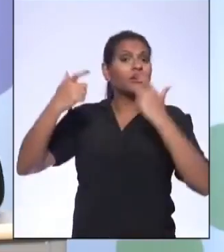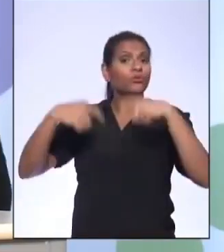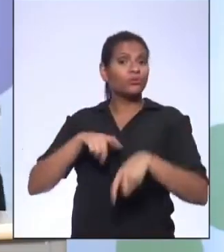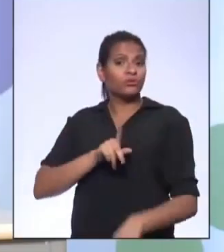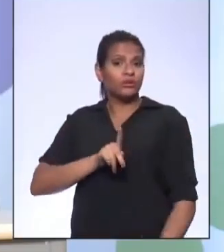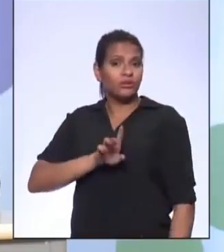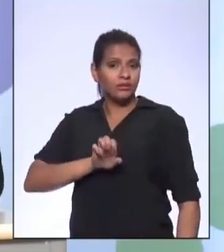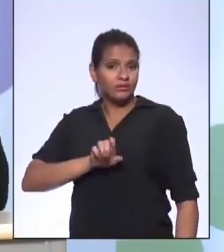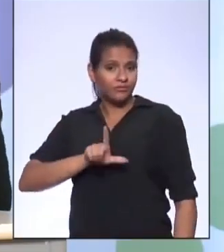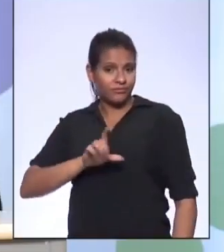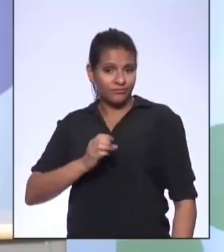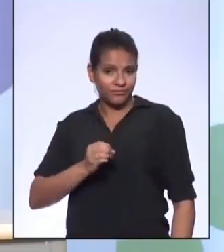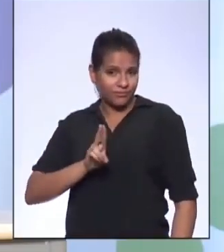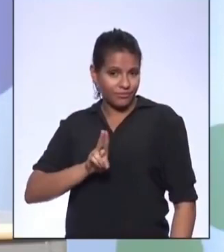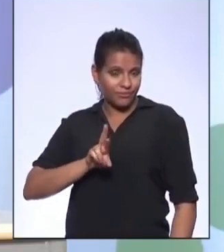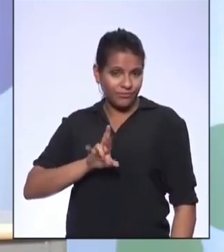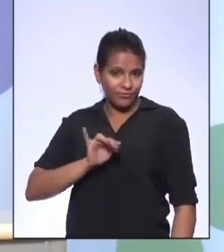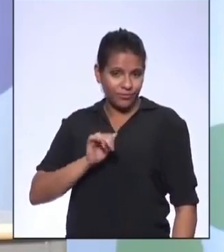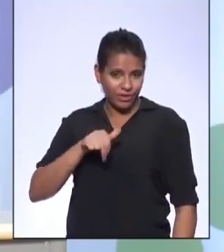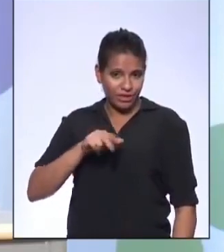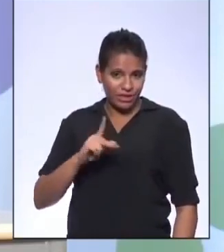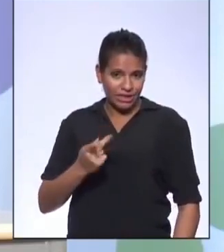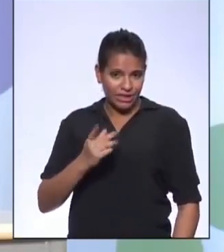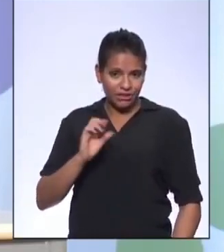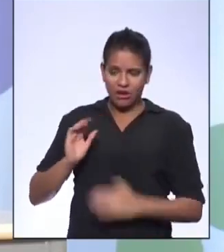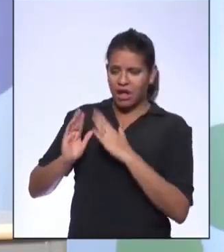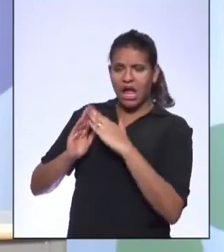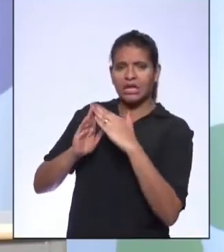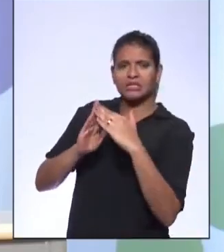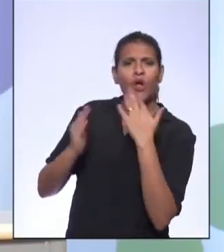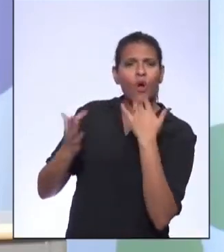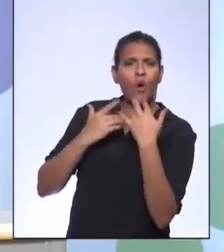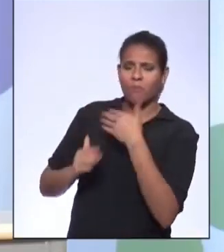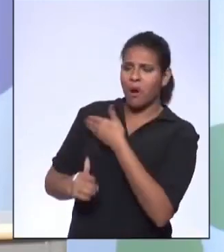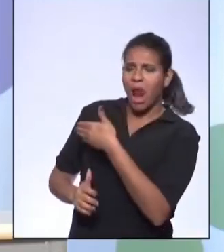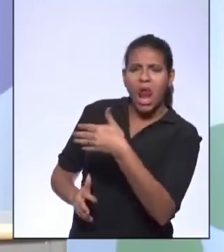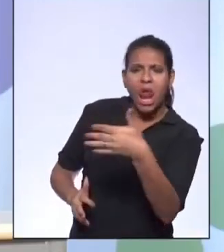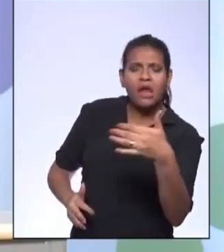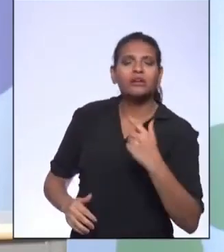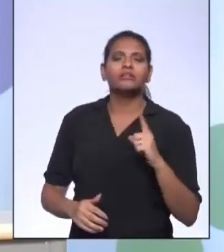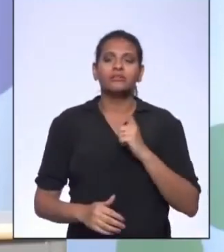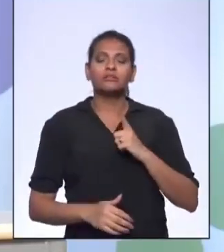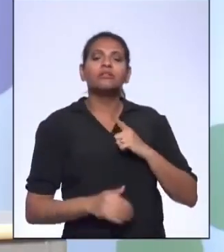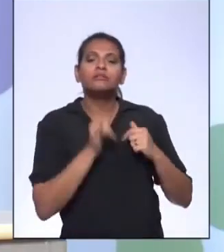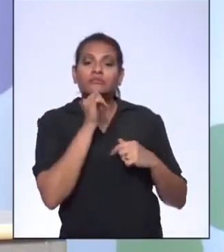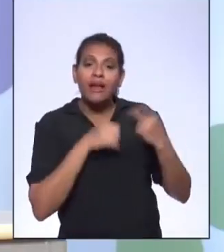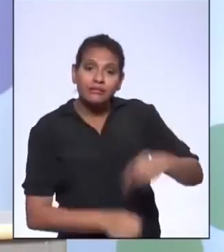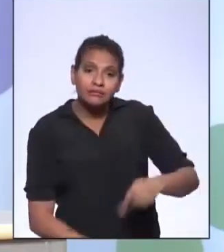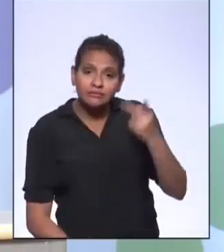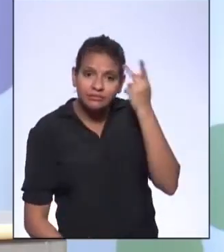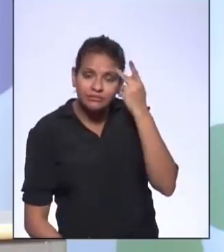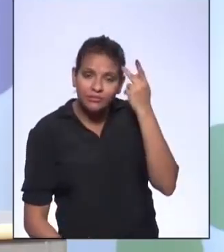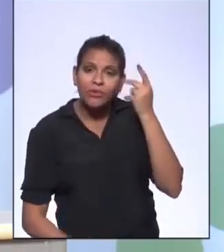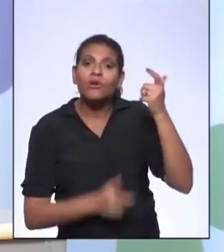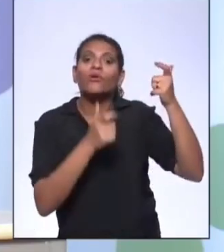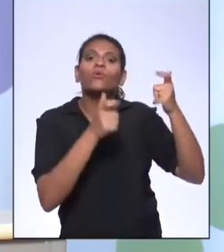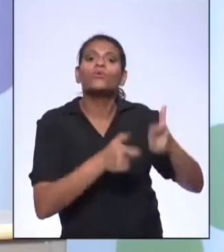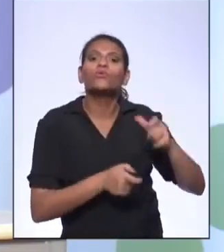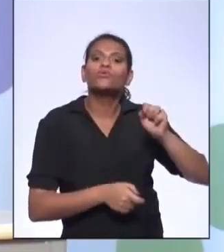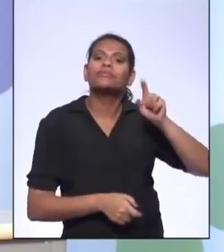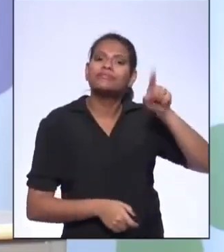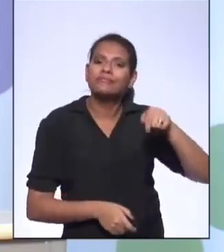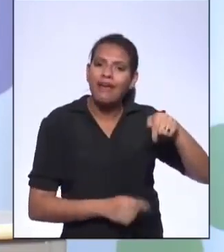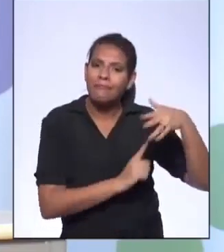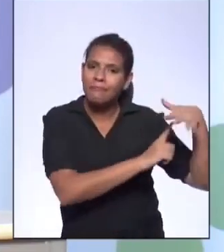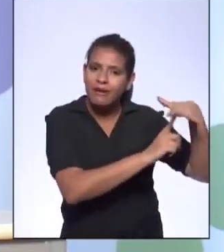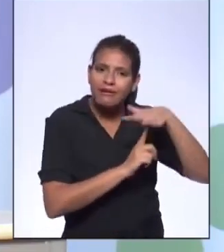alguns prédios aqui, como a Sé, né, como São Bento, que são construções humanas que são muito específicas e têm